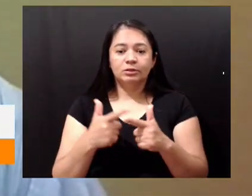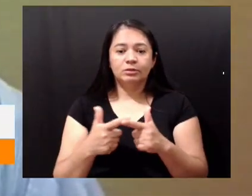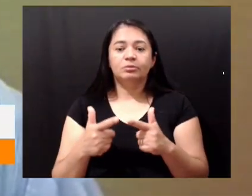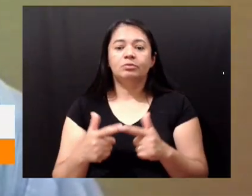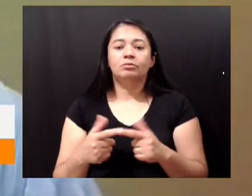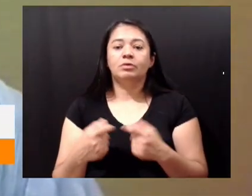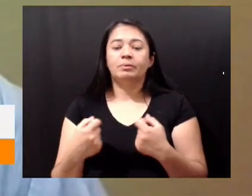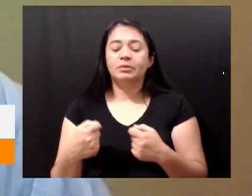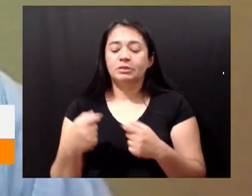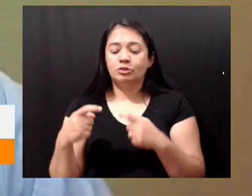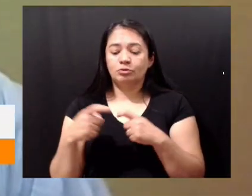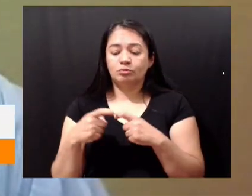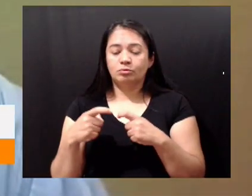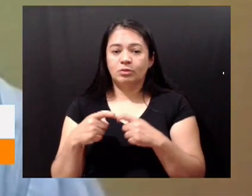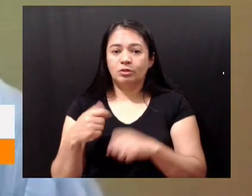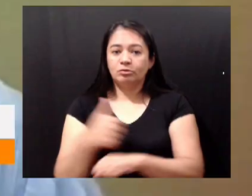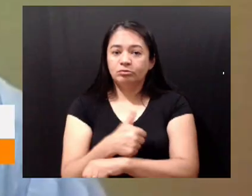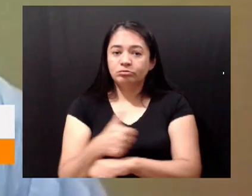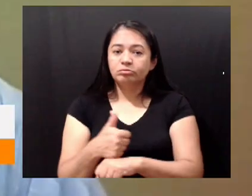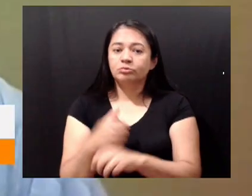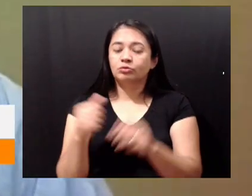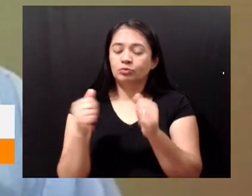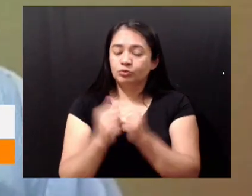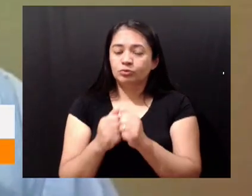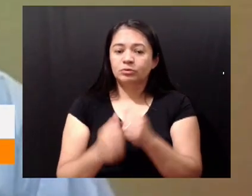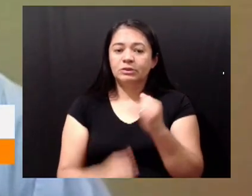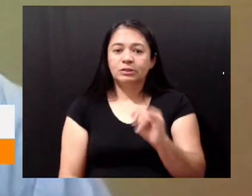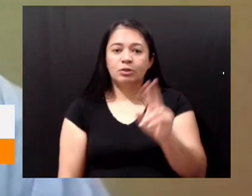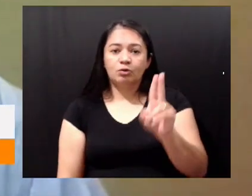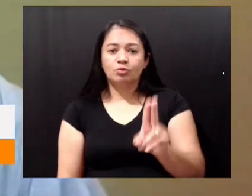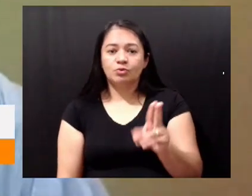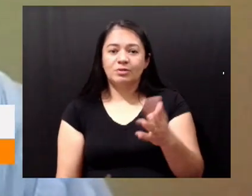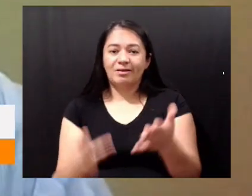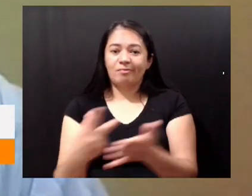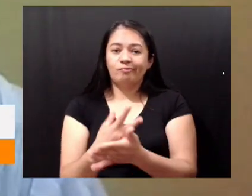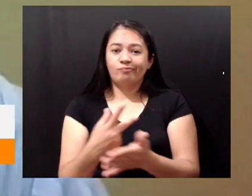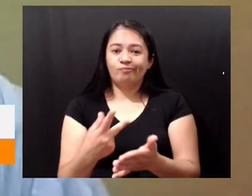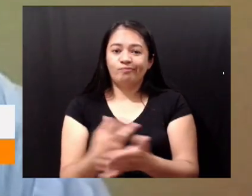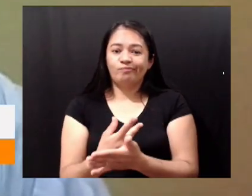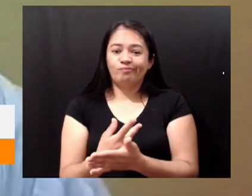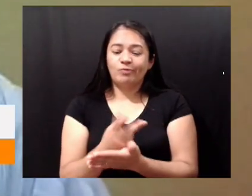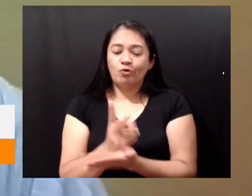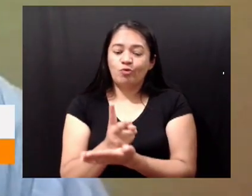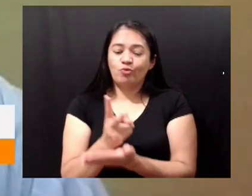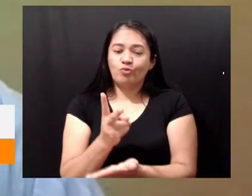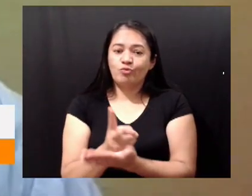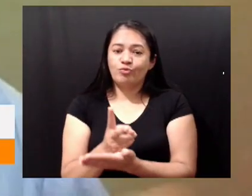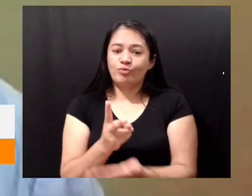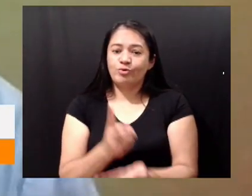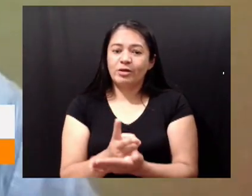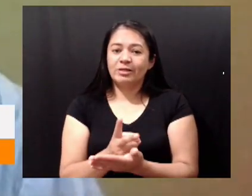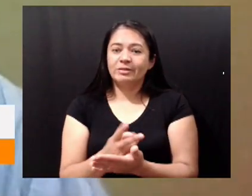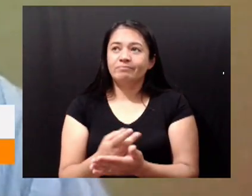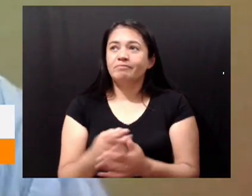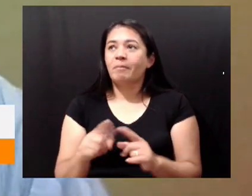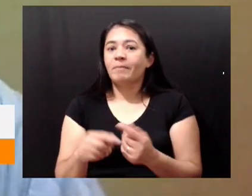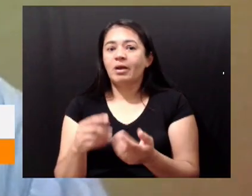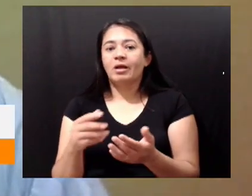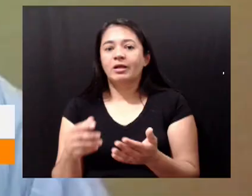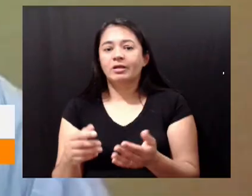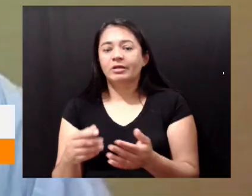e se usado de forma persistente, sem a ida ao